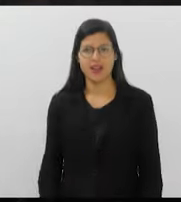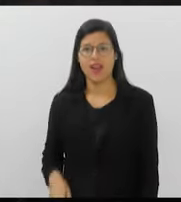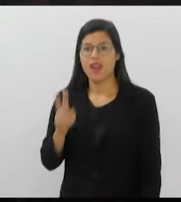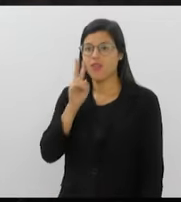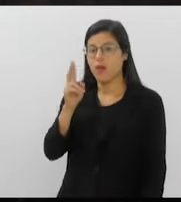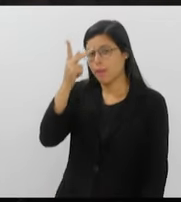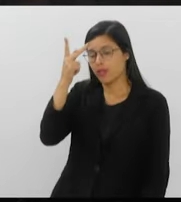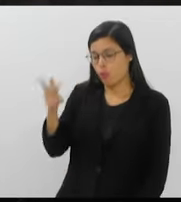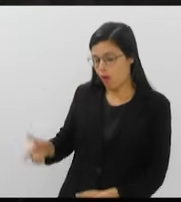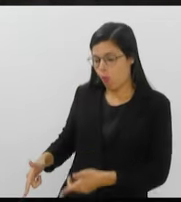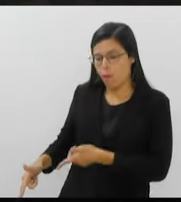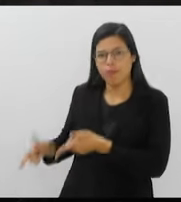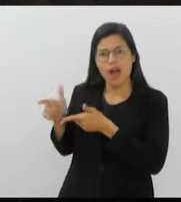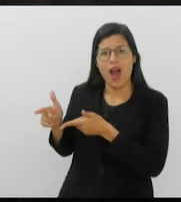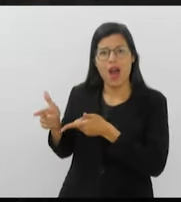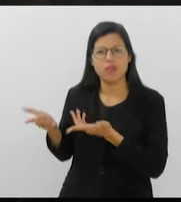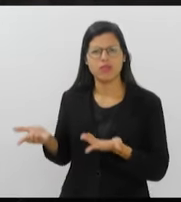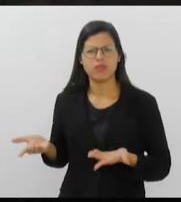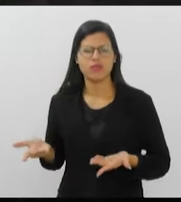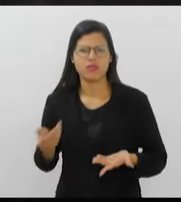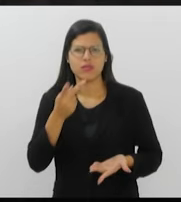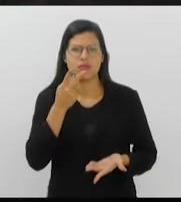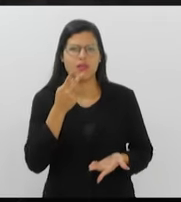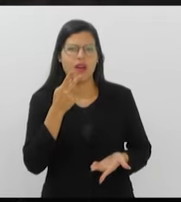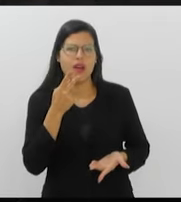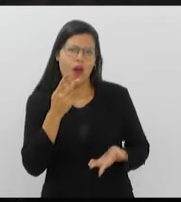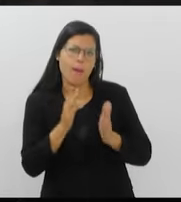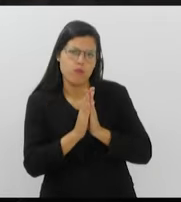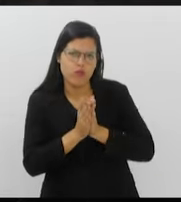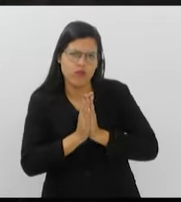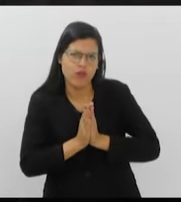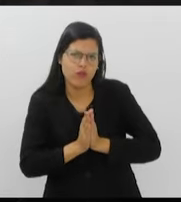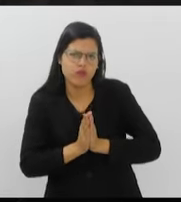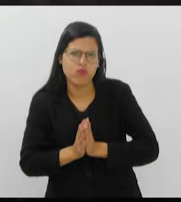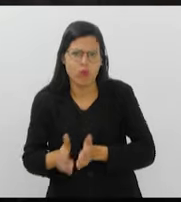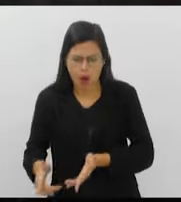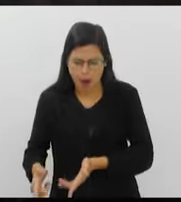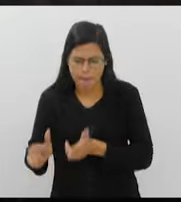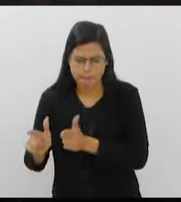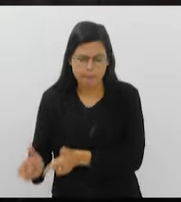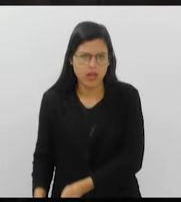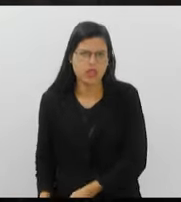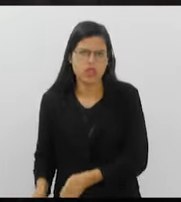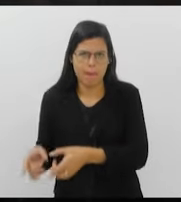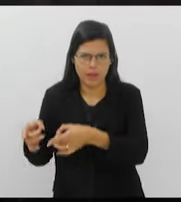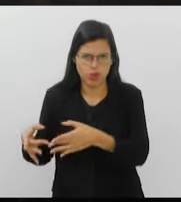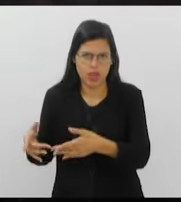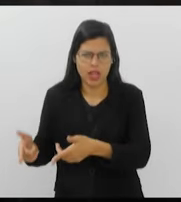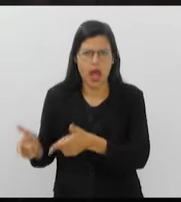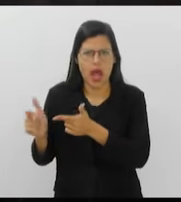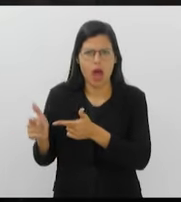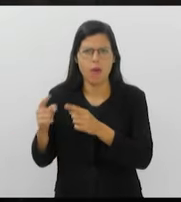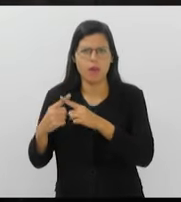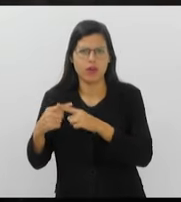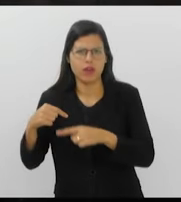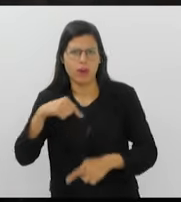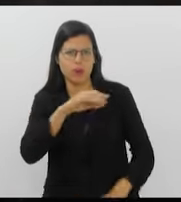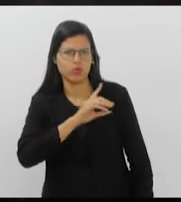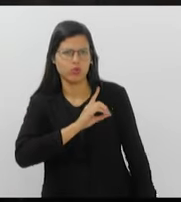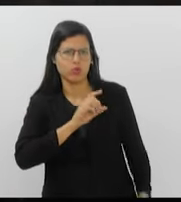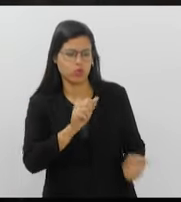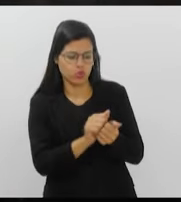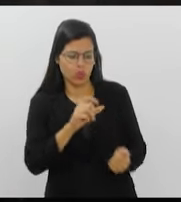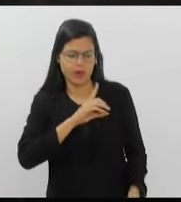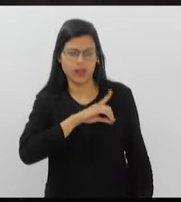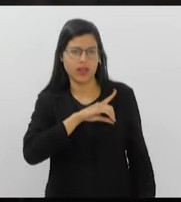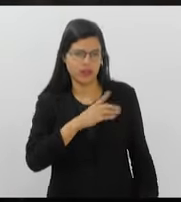fuzil na mão e falou assim, ó, bota a arma no chão, por favor, que eu preciso te levar para a delegacia. É isso que ele tem que fazer? E eu vou ser